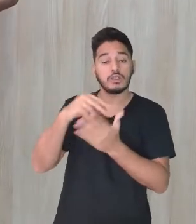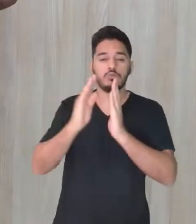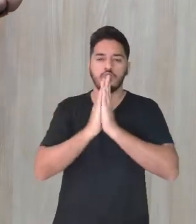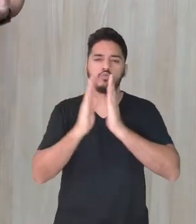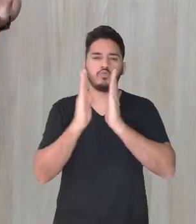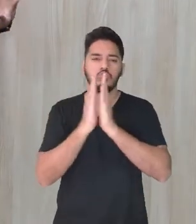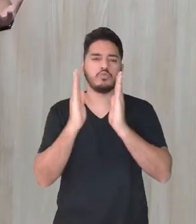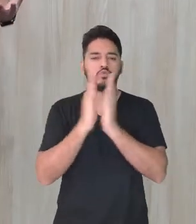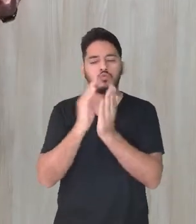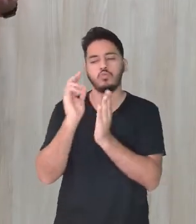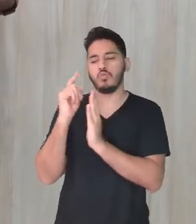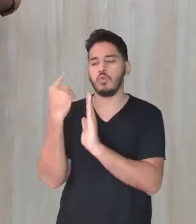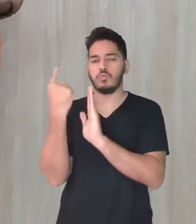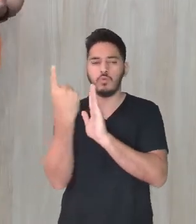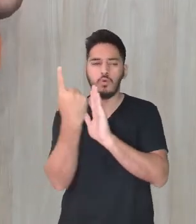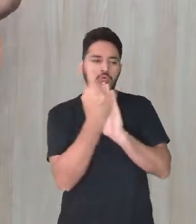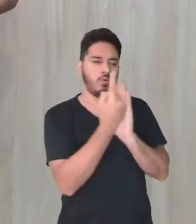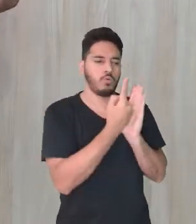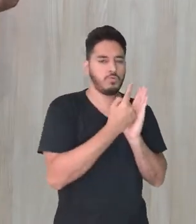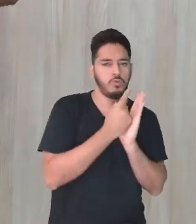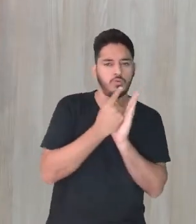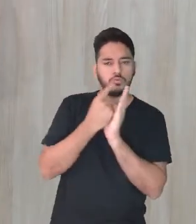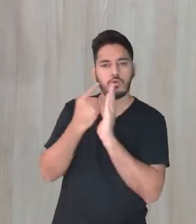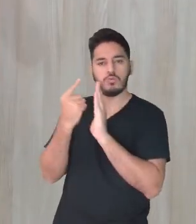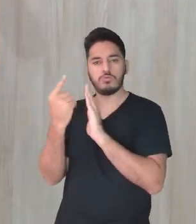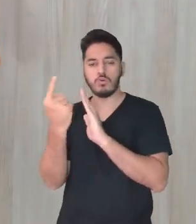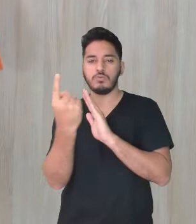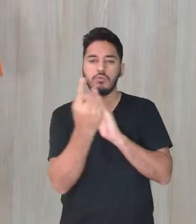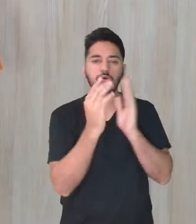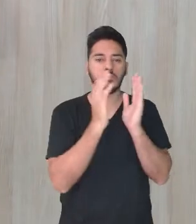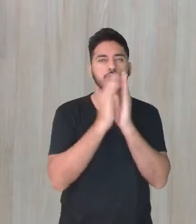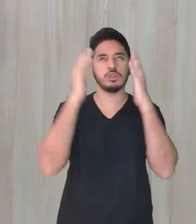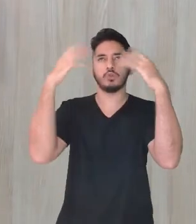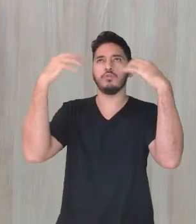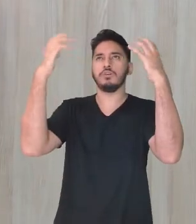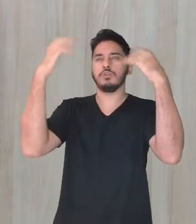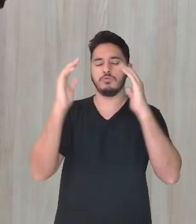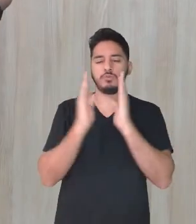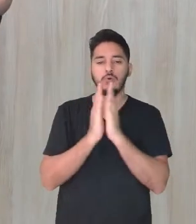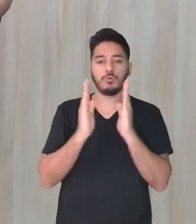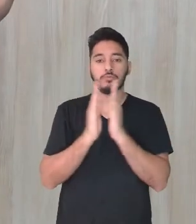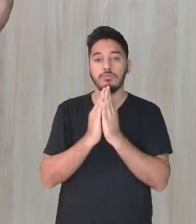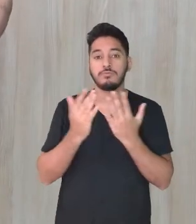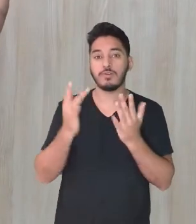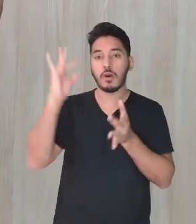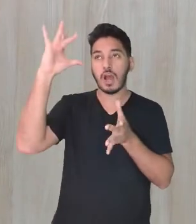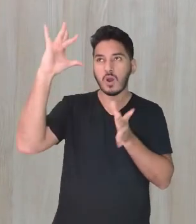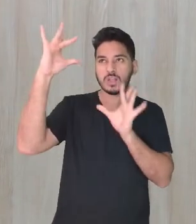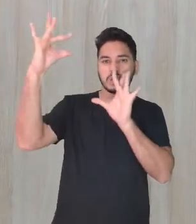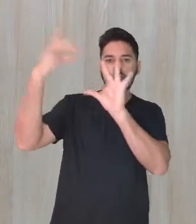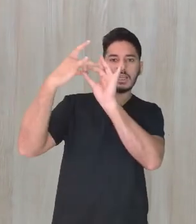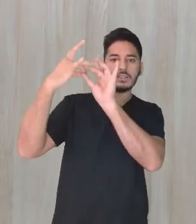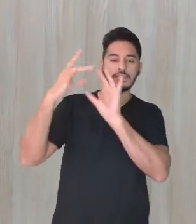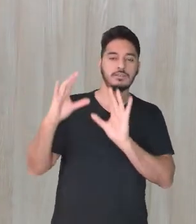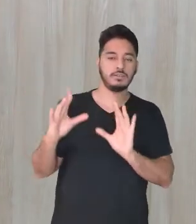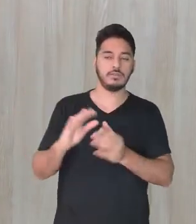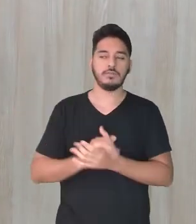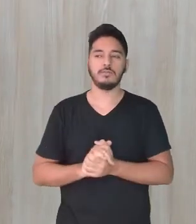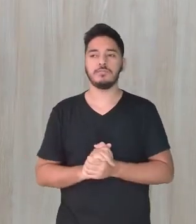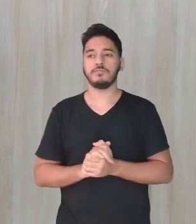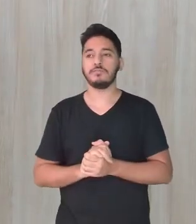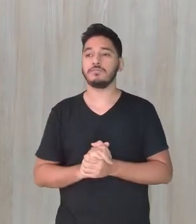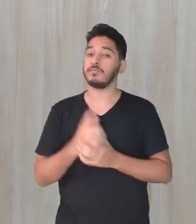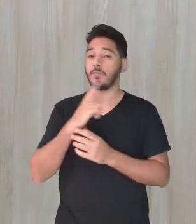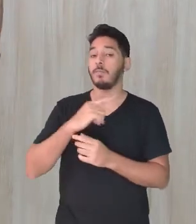né? Uma dança circular ali que acontece para fazer essa conexão com o sagrado, né? Então tem aí